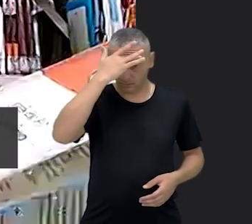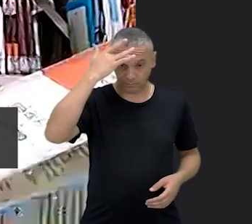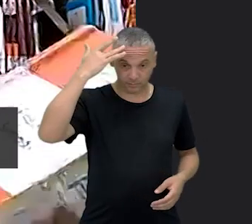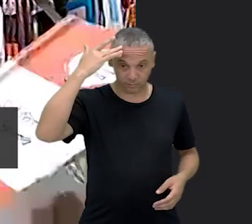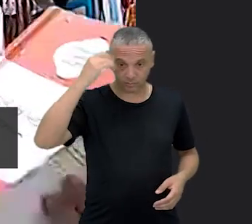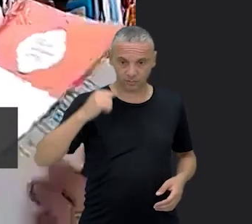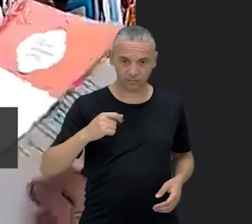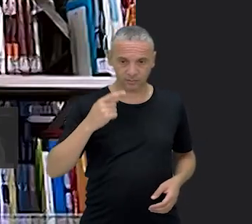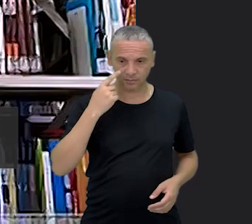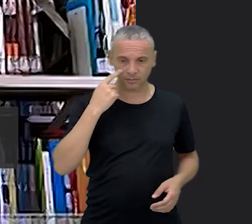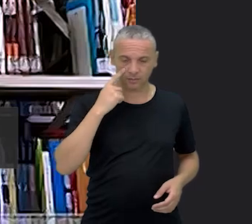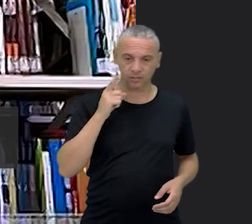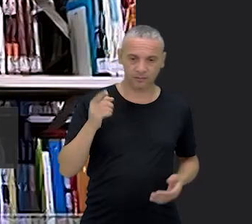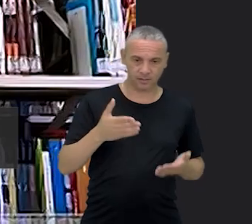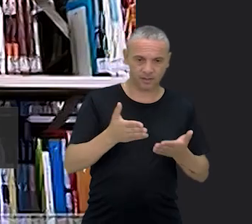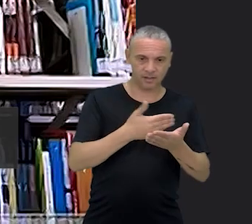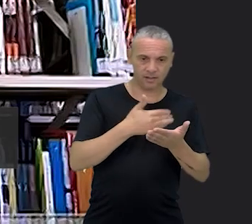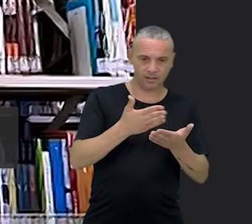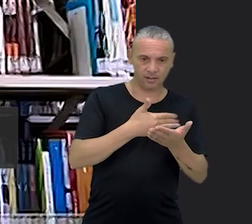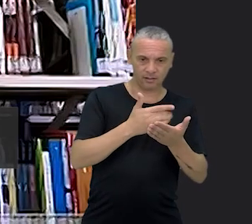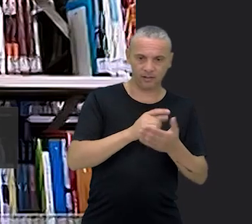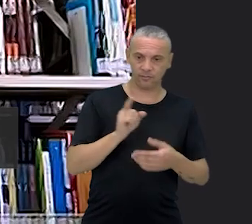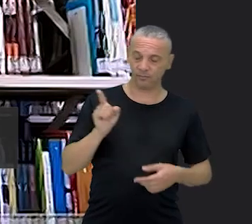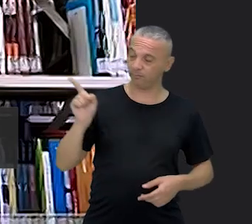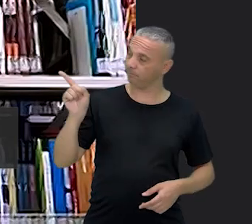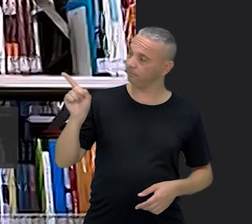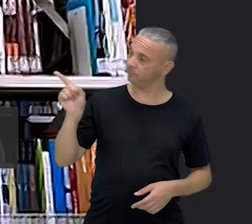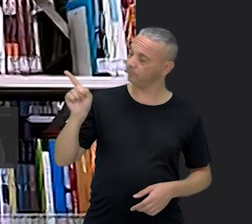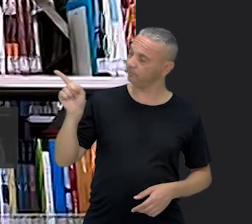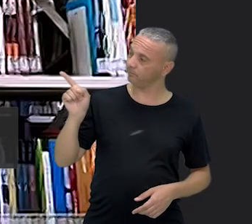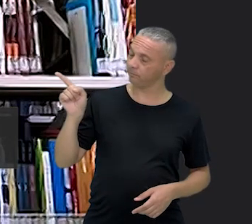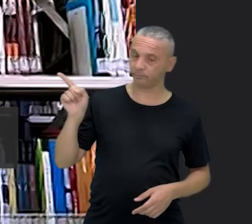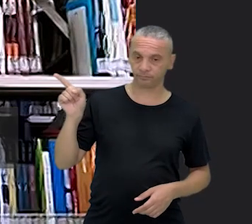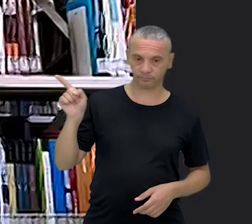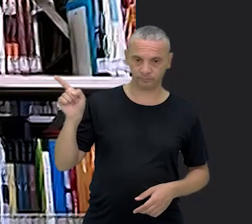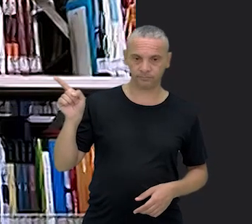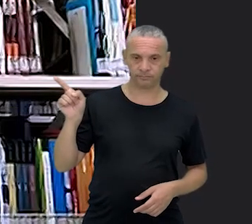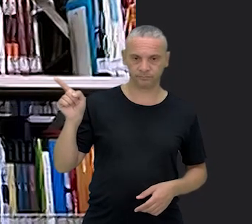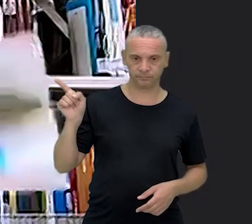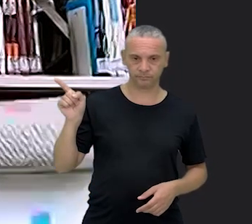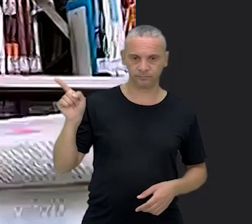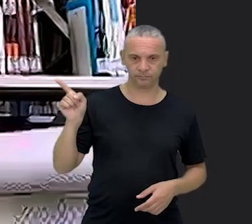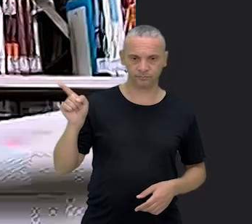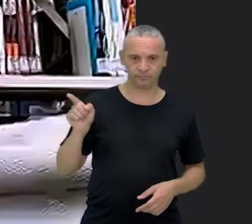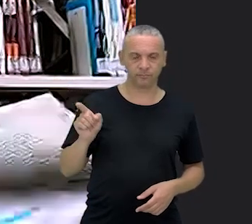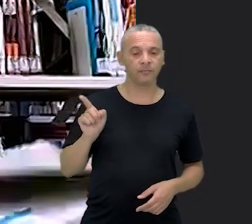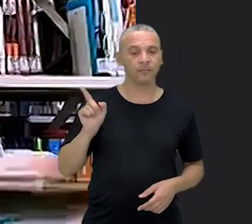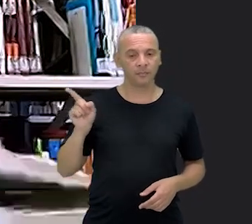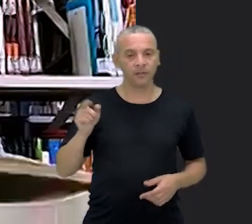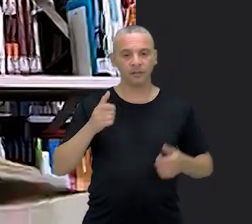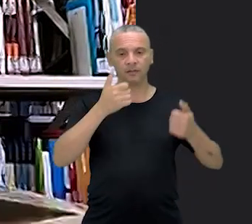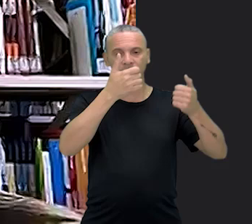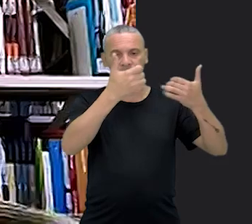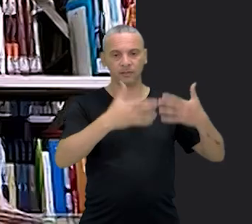Neste livro aqui, apresentação ao leitor, tem esse comentário.